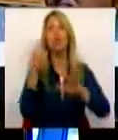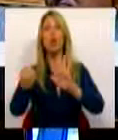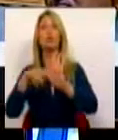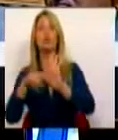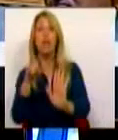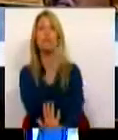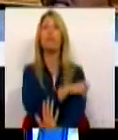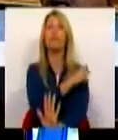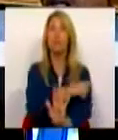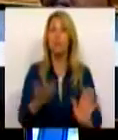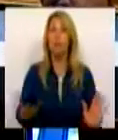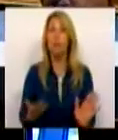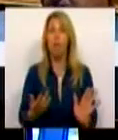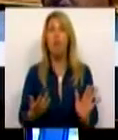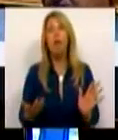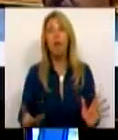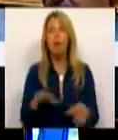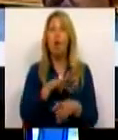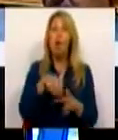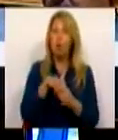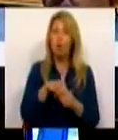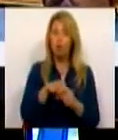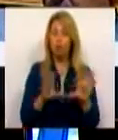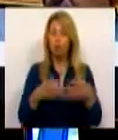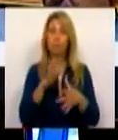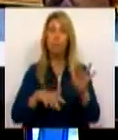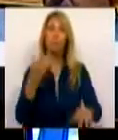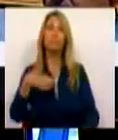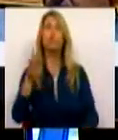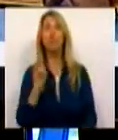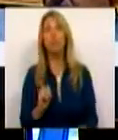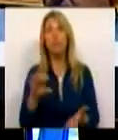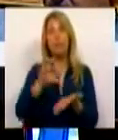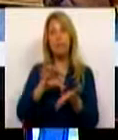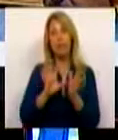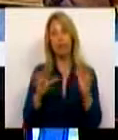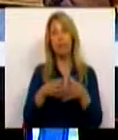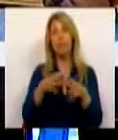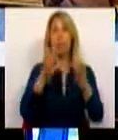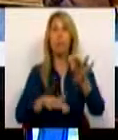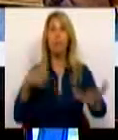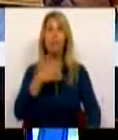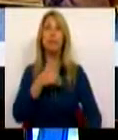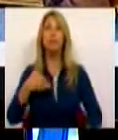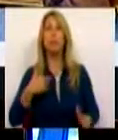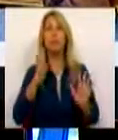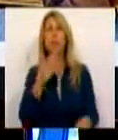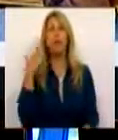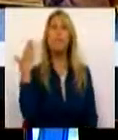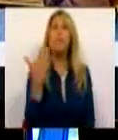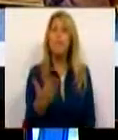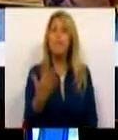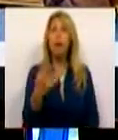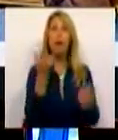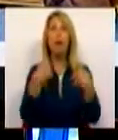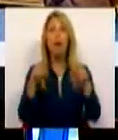não vacinação. Neste contexto, o Grupo Parlamentar do Partido Socialista, em sede Comissão Parlamentar de Saúde, já requeriu um conjunto de audições